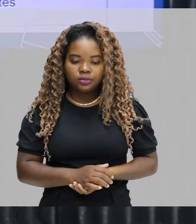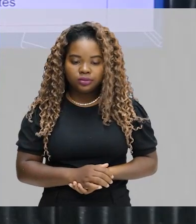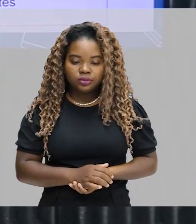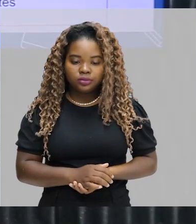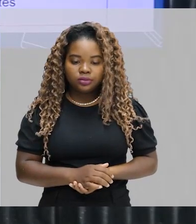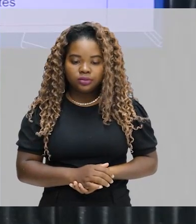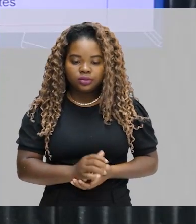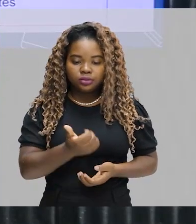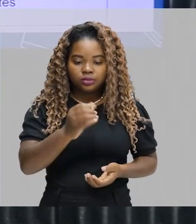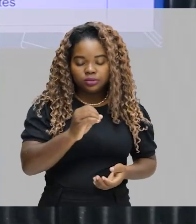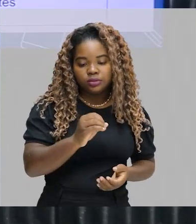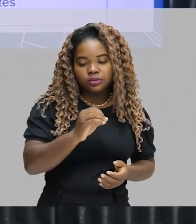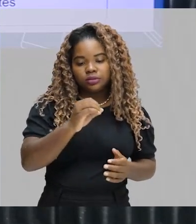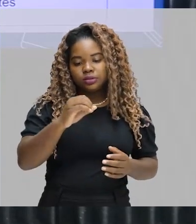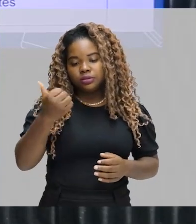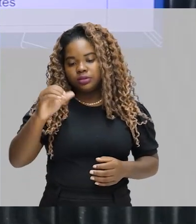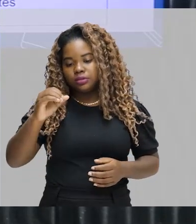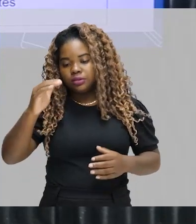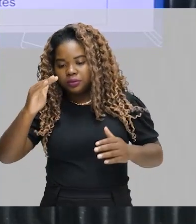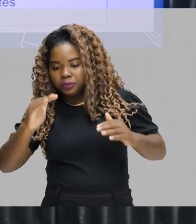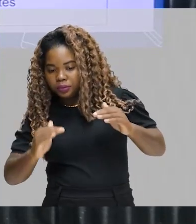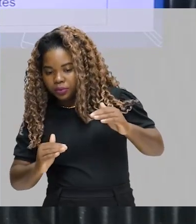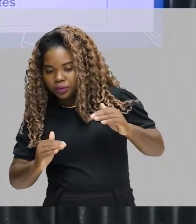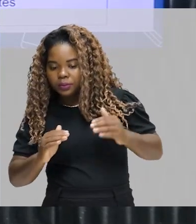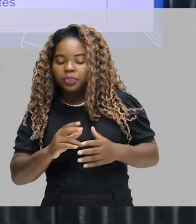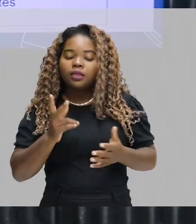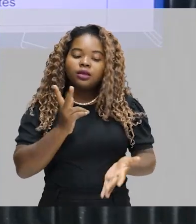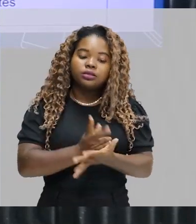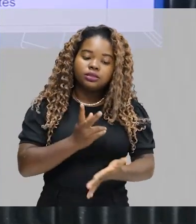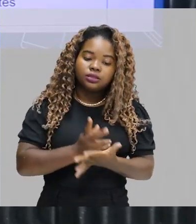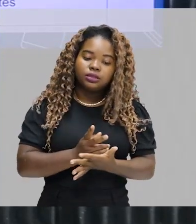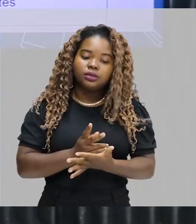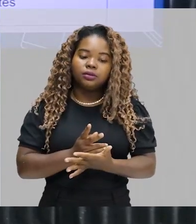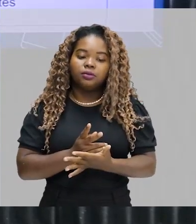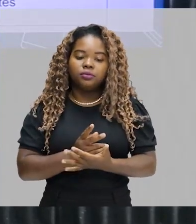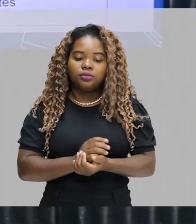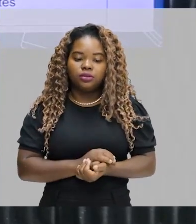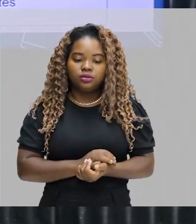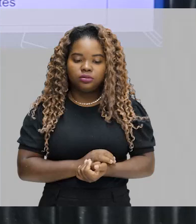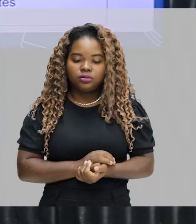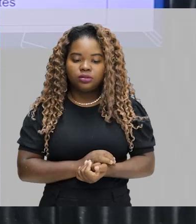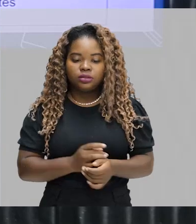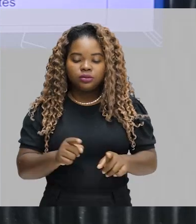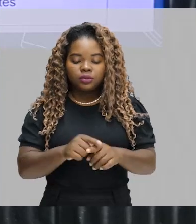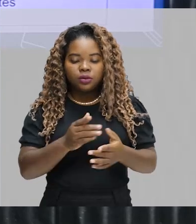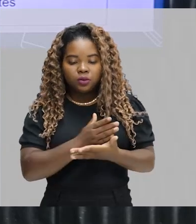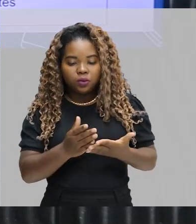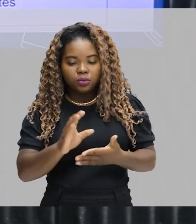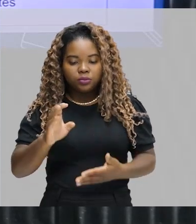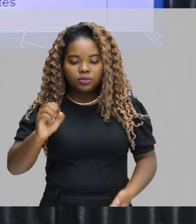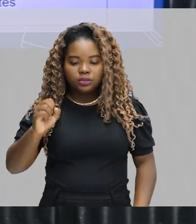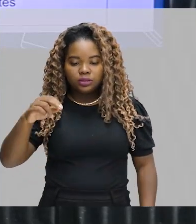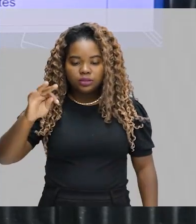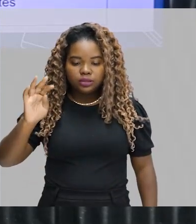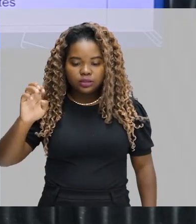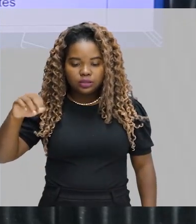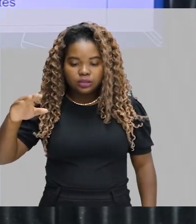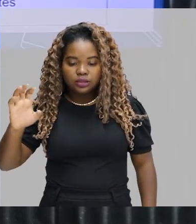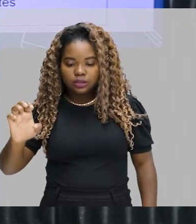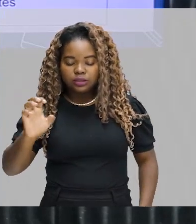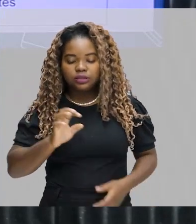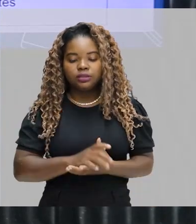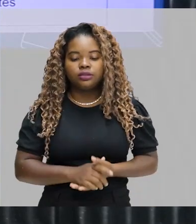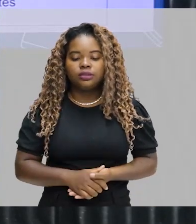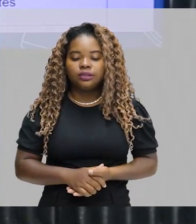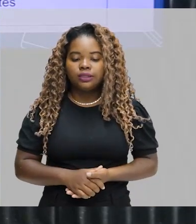menores de 10, então sempre se escreve por extenso. Começo de sentença, então você evita começar a sentença